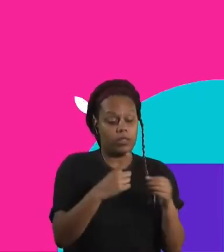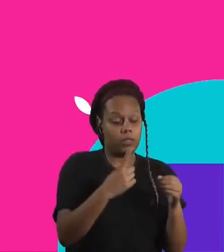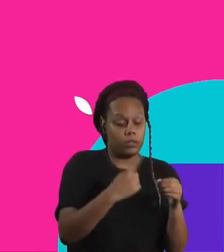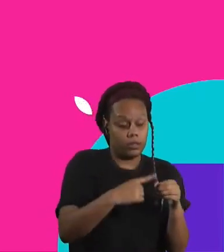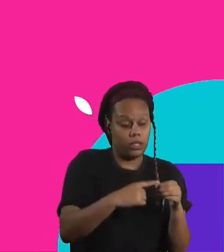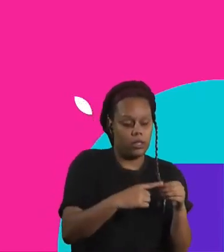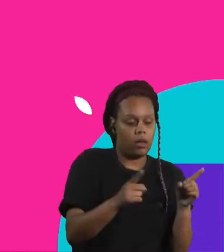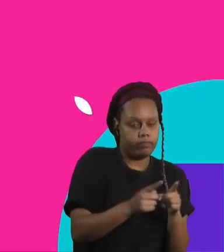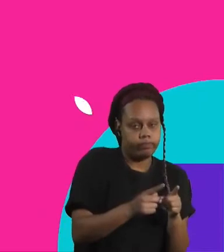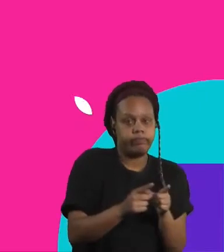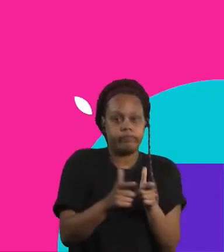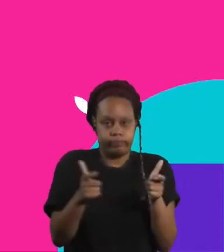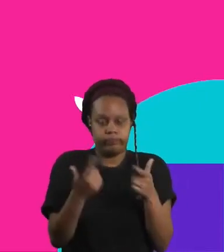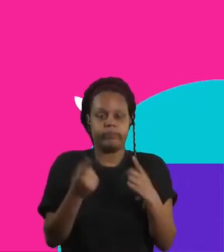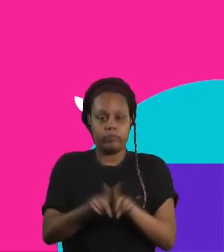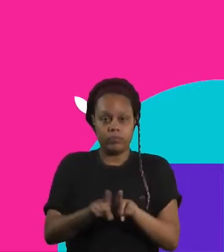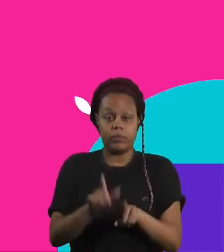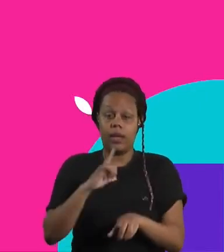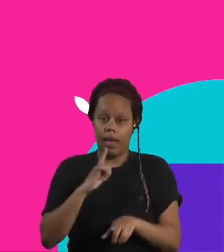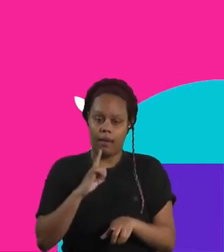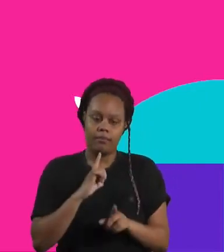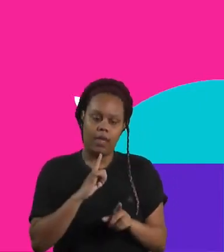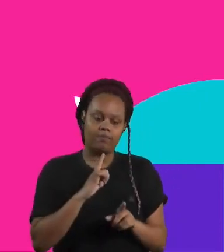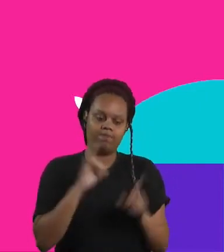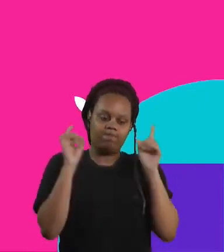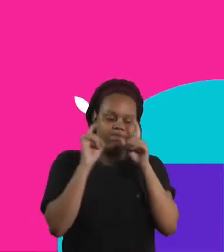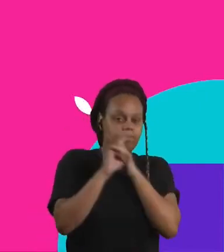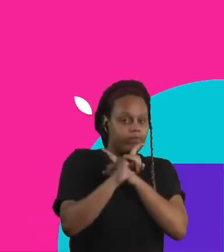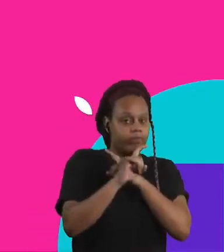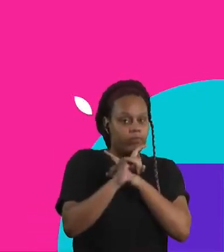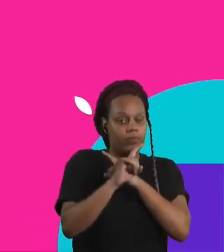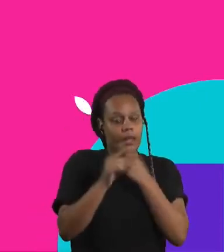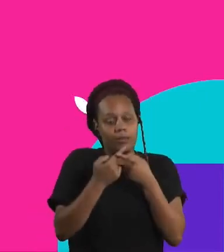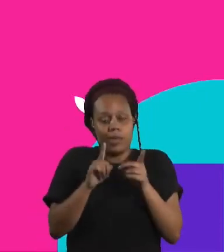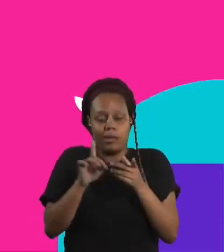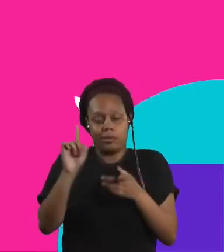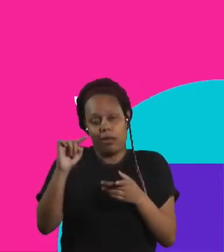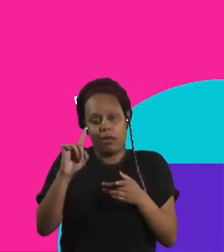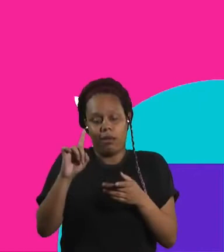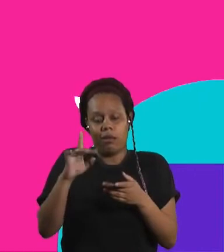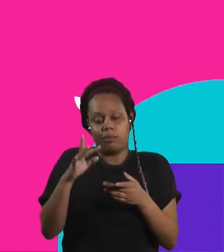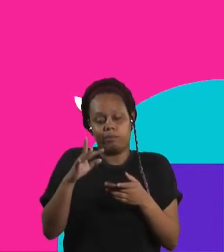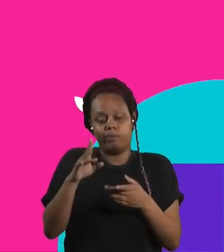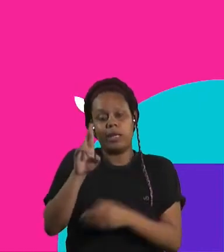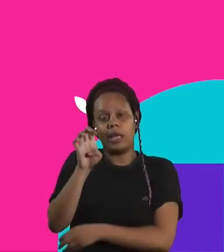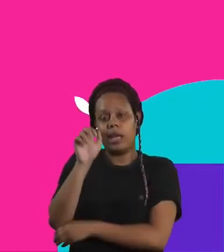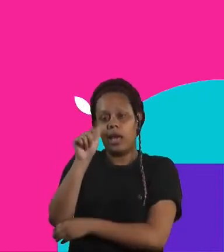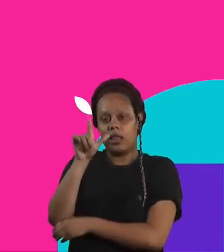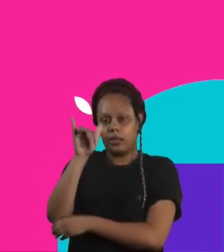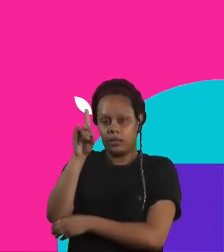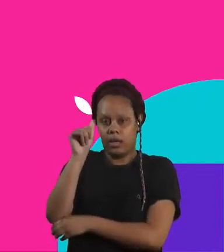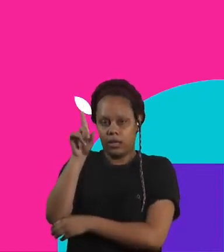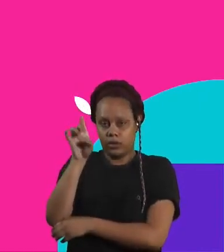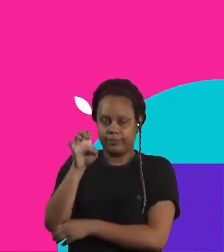falei, né, nessas cidades, e isso tem uma série de dificuldades e peculiaridades, mas é a nossa realidade e a gente tenta fazer, né, da melhor forma possível. Então, a